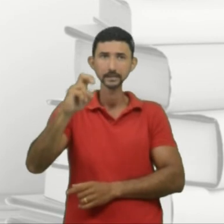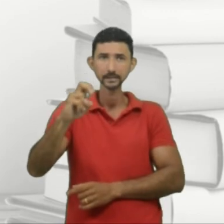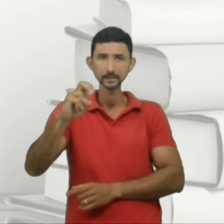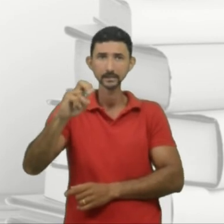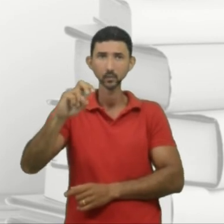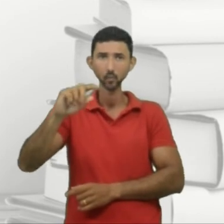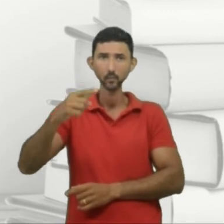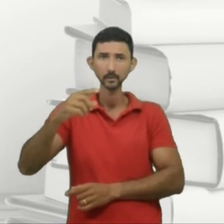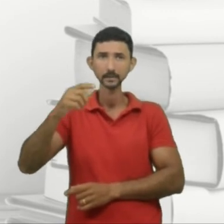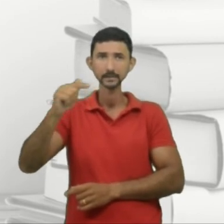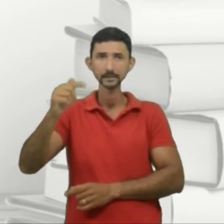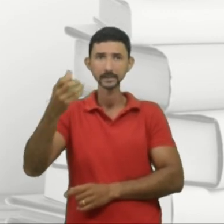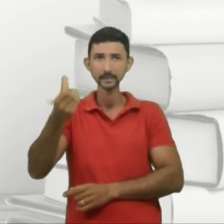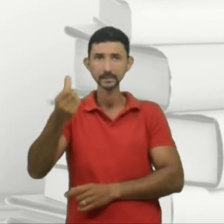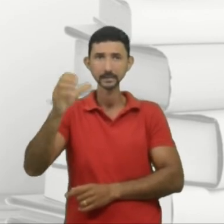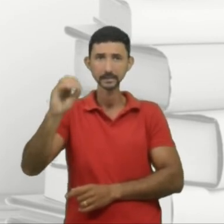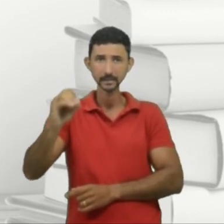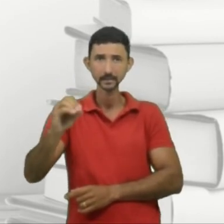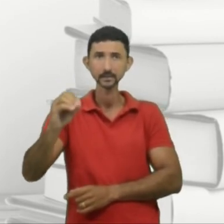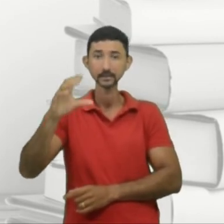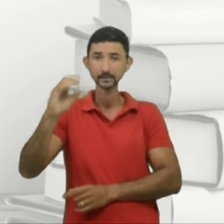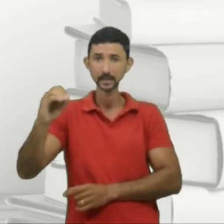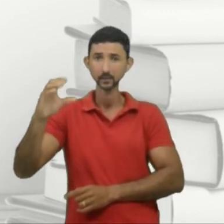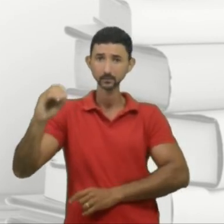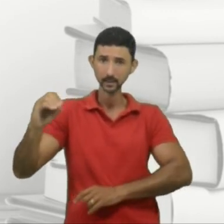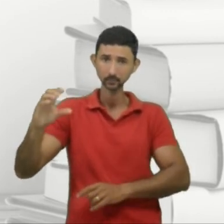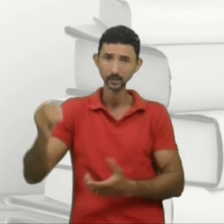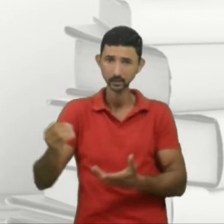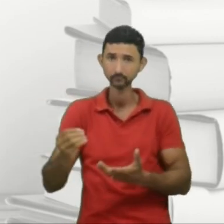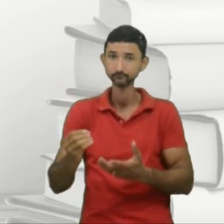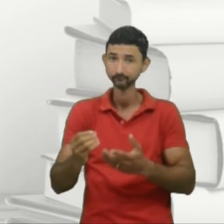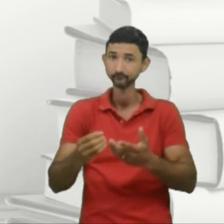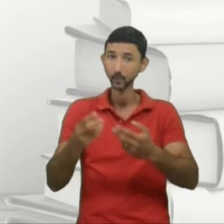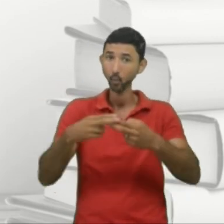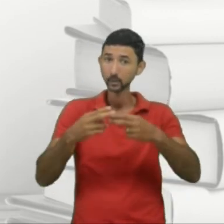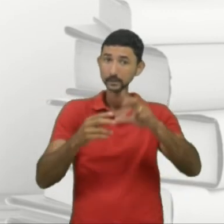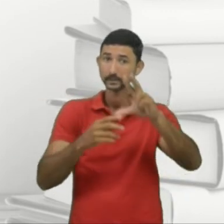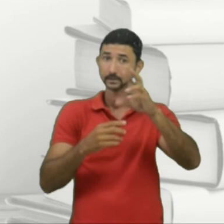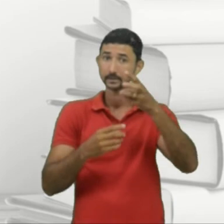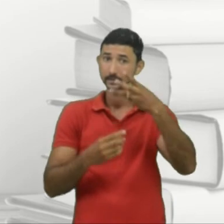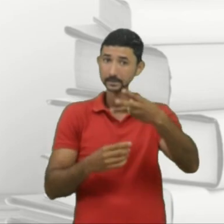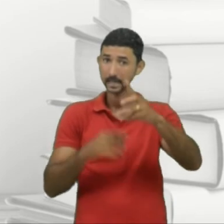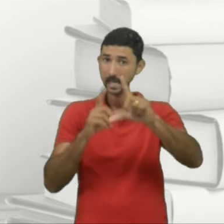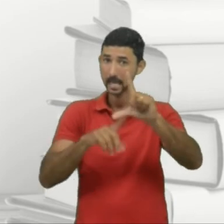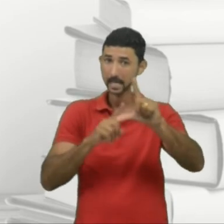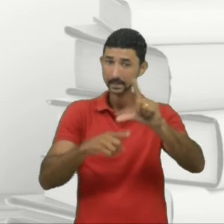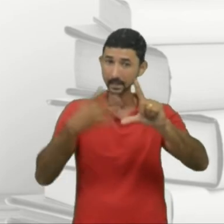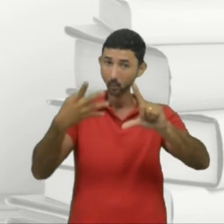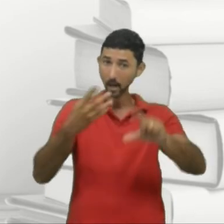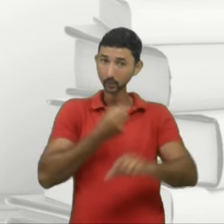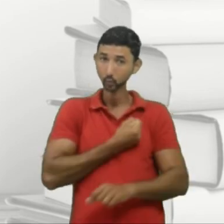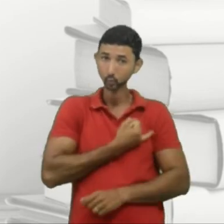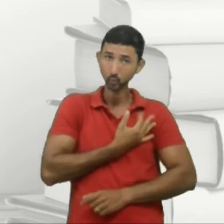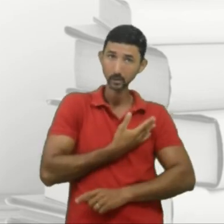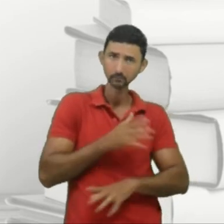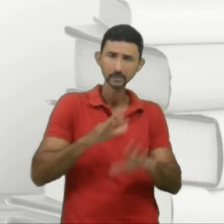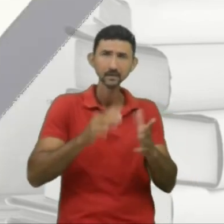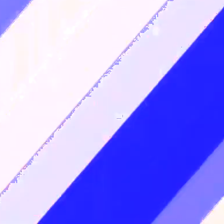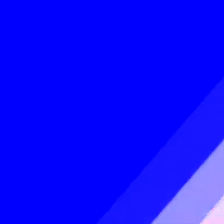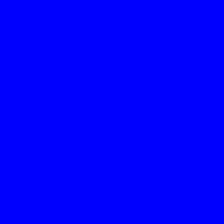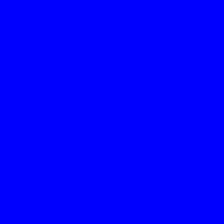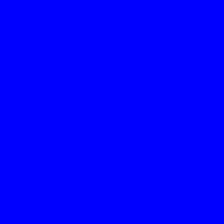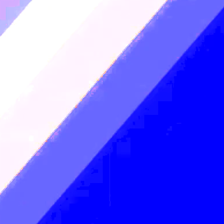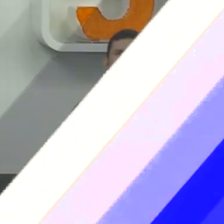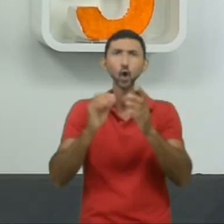170.760.000 placas diferentes, usando apenas 3 letras e 4 algarismos. Vamos supor que eles decidam, de repente,